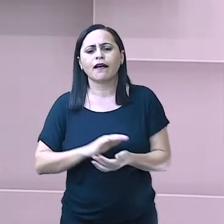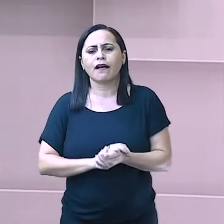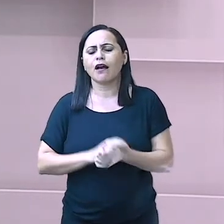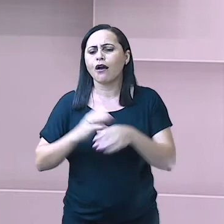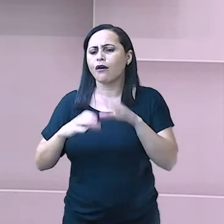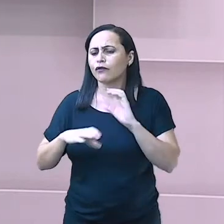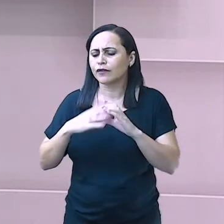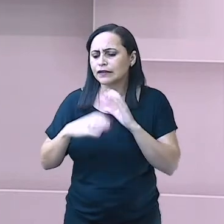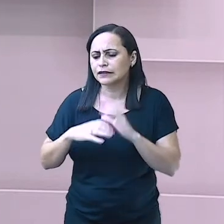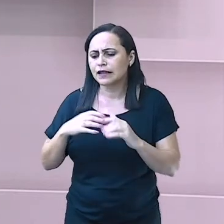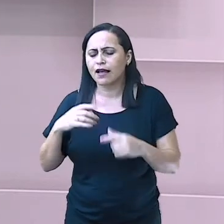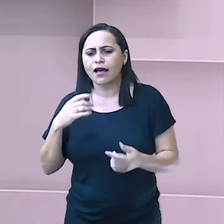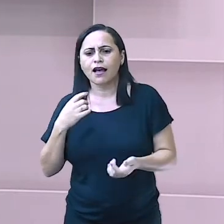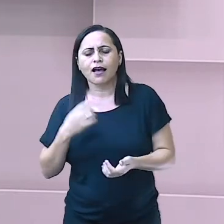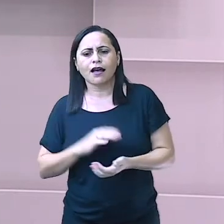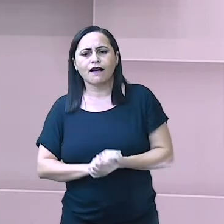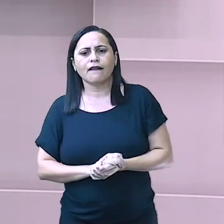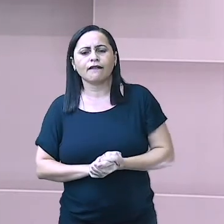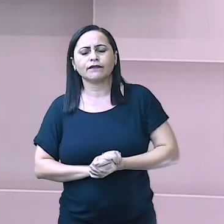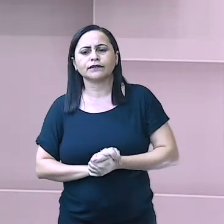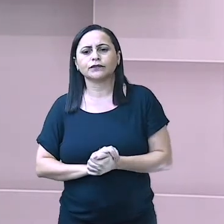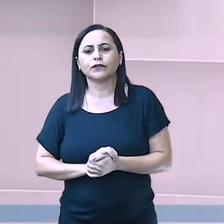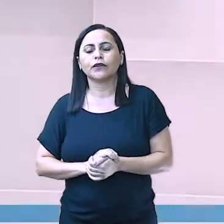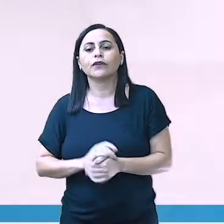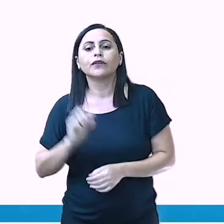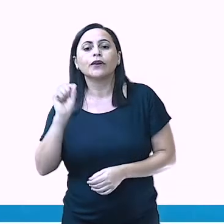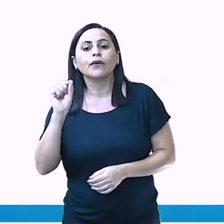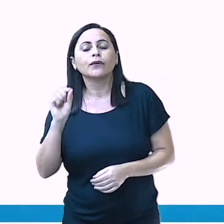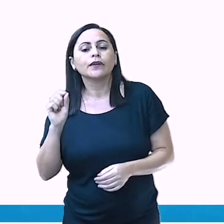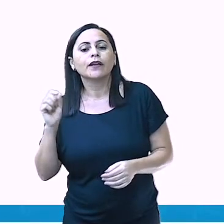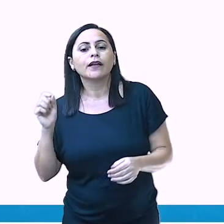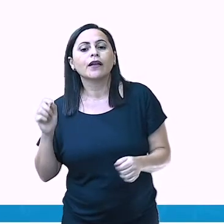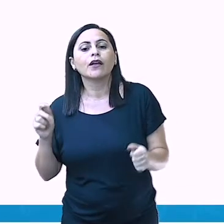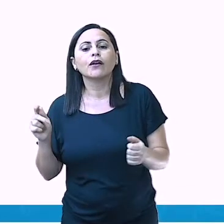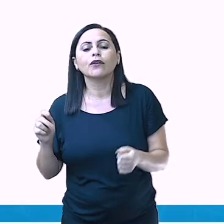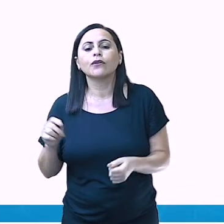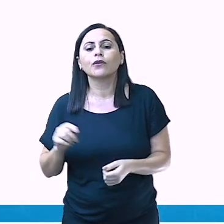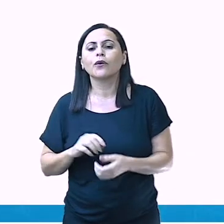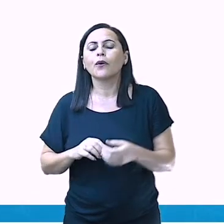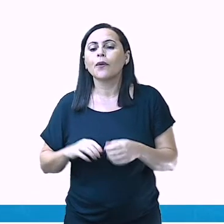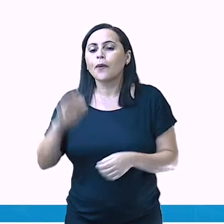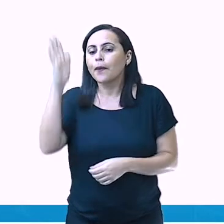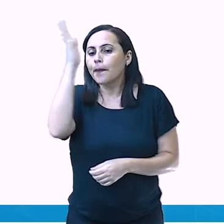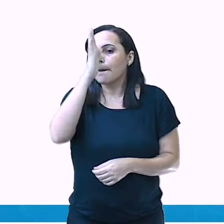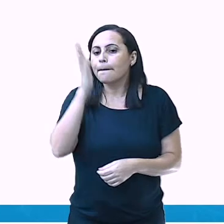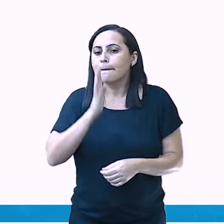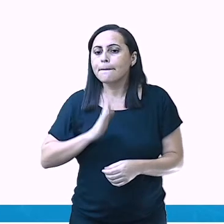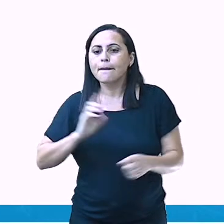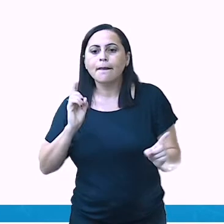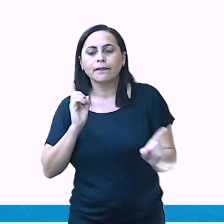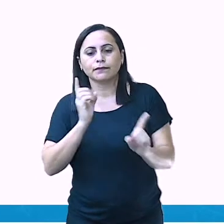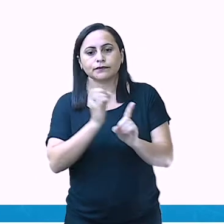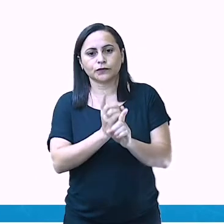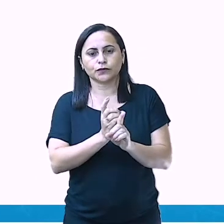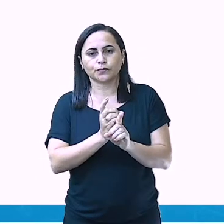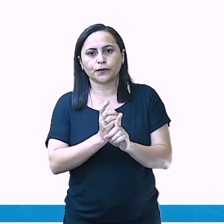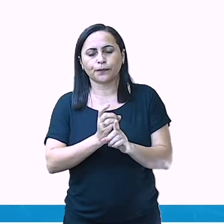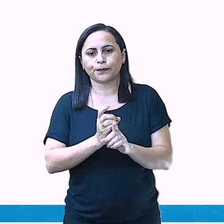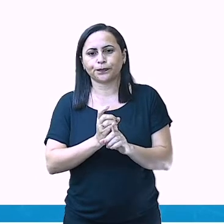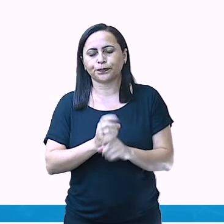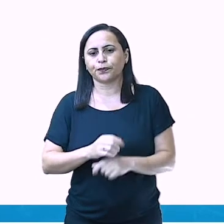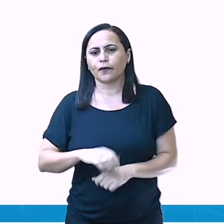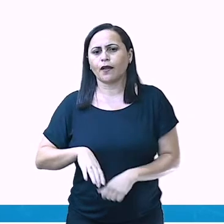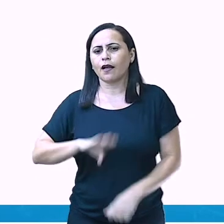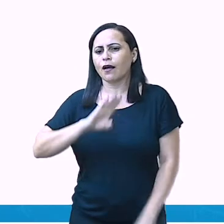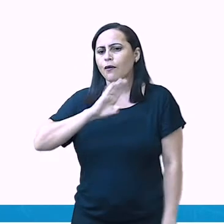Entre aquele famoso descobrimento do Brasil, que era entre os portugueses e os indígenas. Os